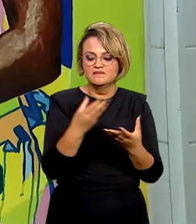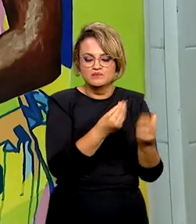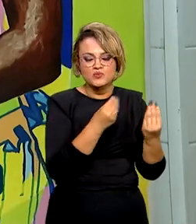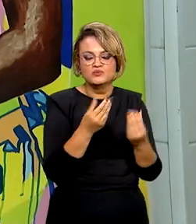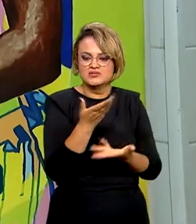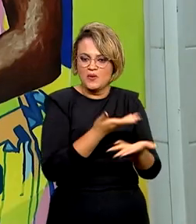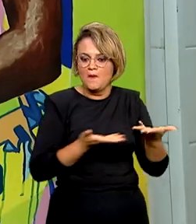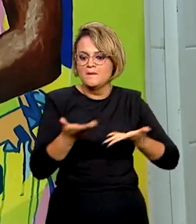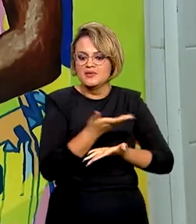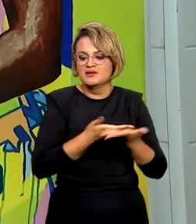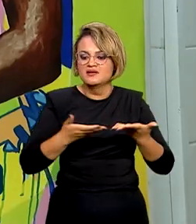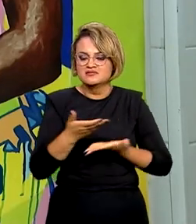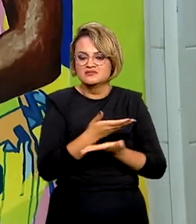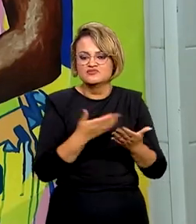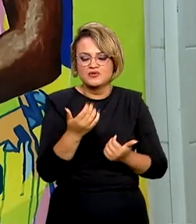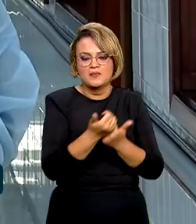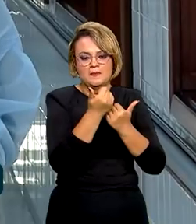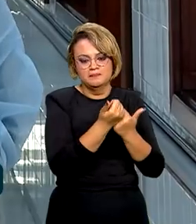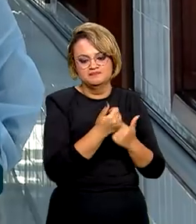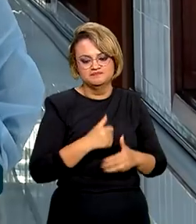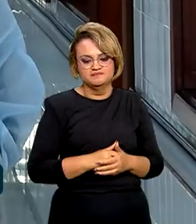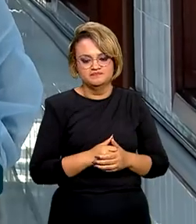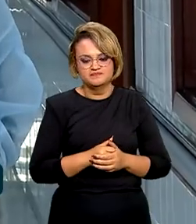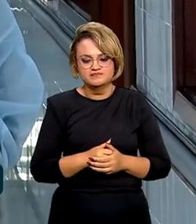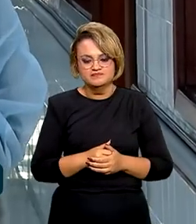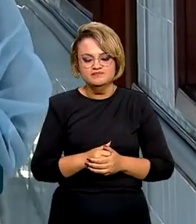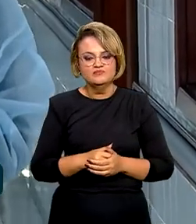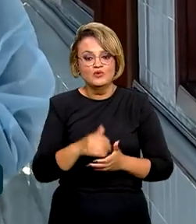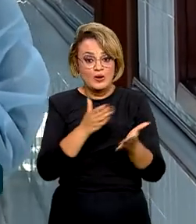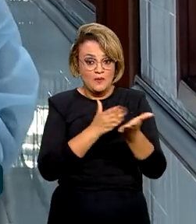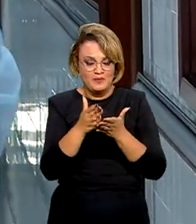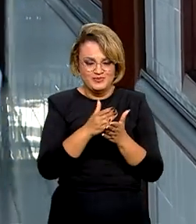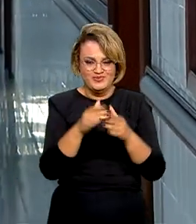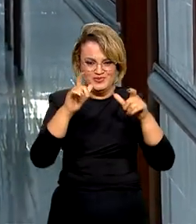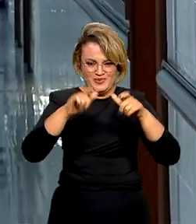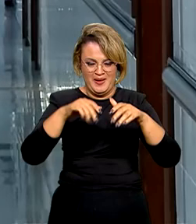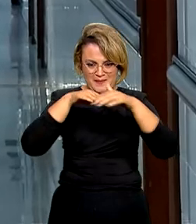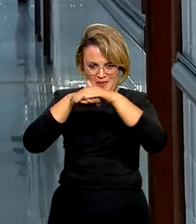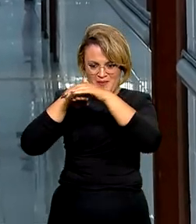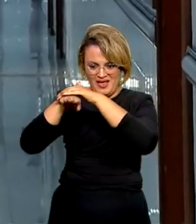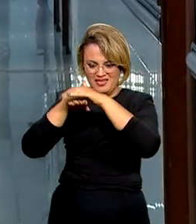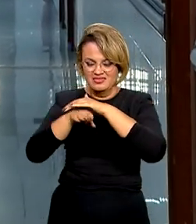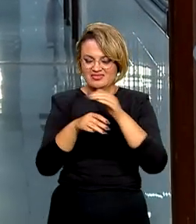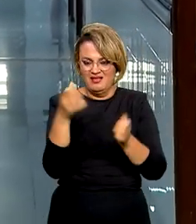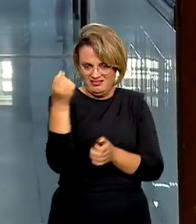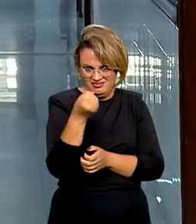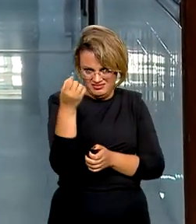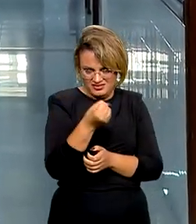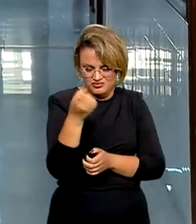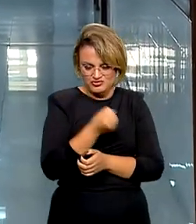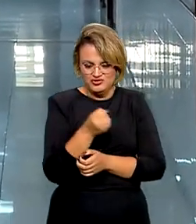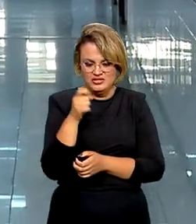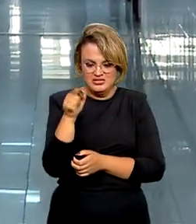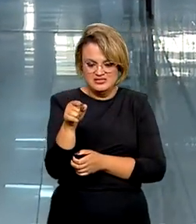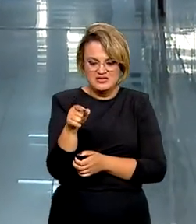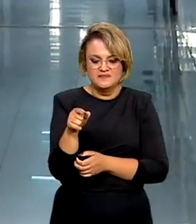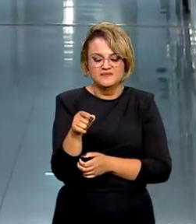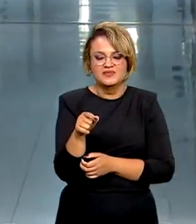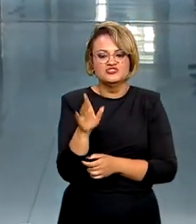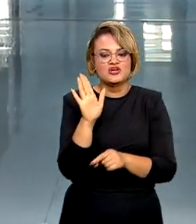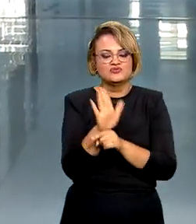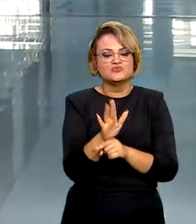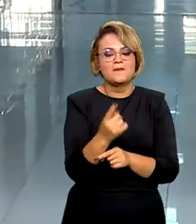dessa cooperação e de estar a apoiar esse projeto. Desde que começou a funcionar, o Banco de Leite Humano da maternidade Lucrécia Paim